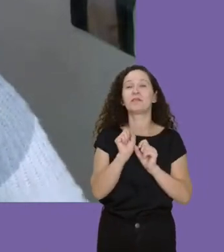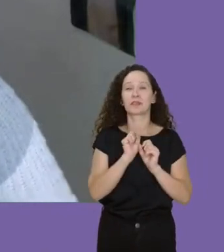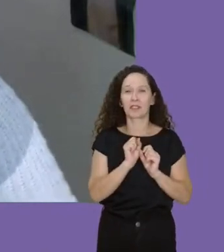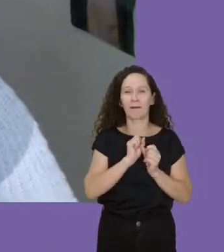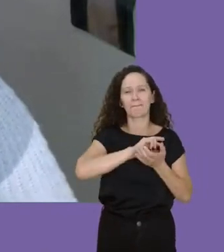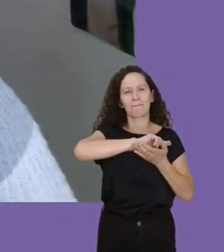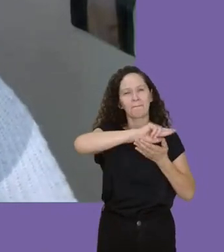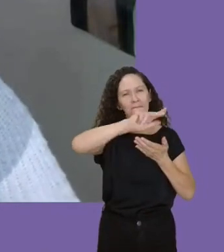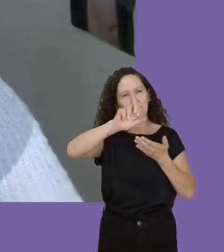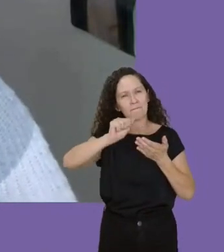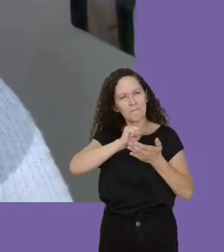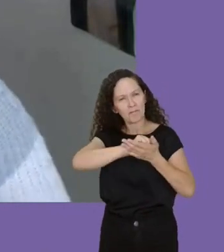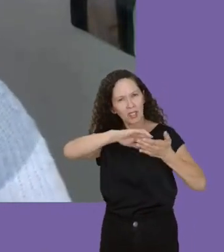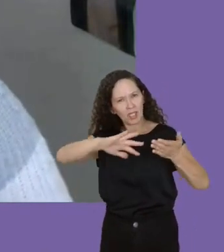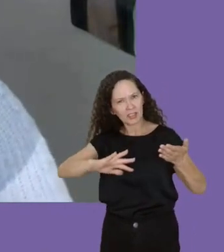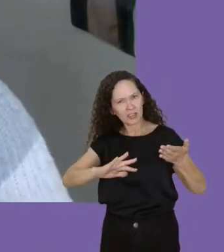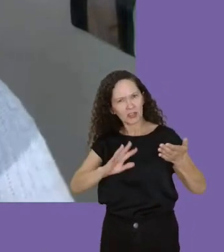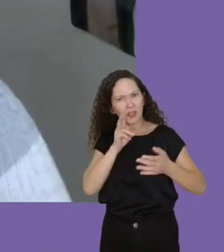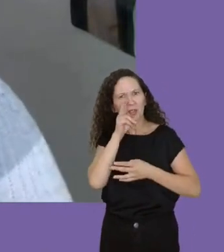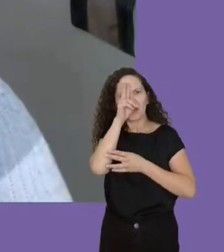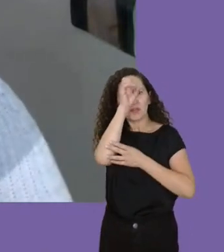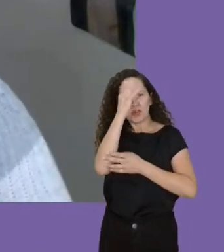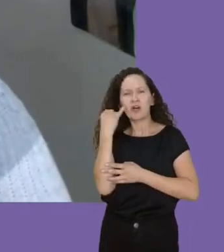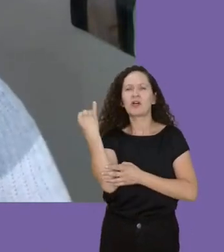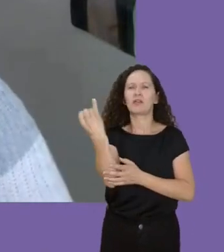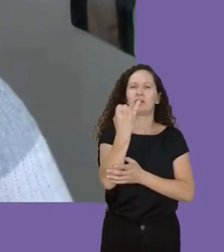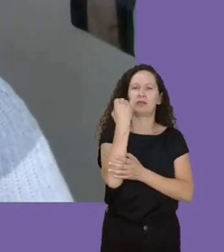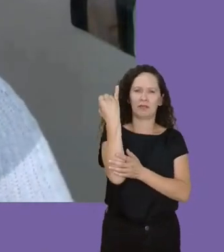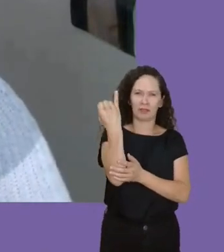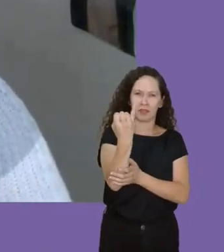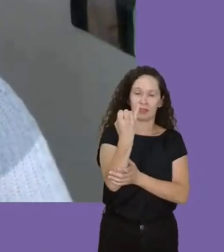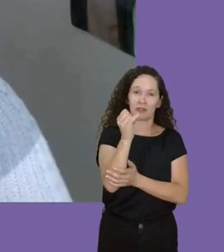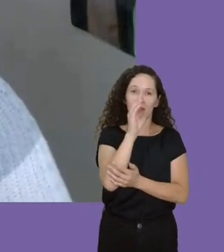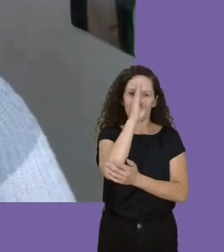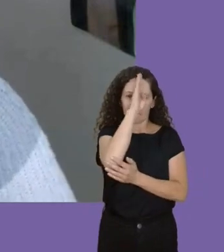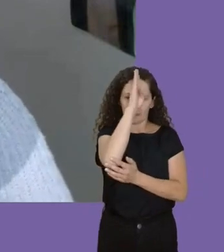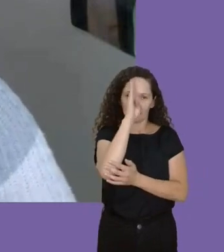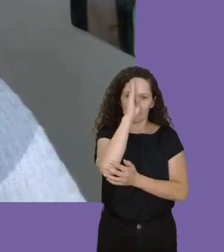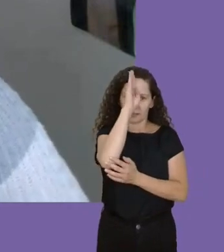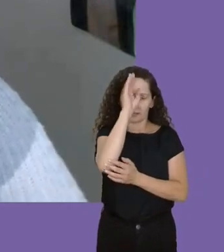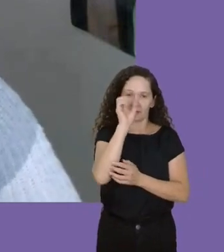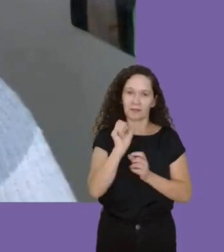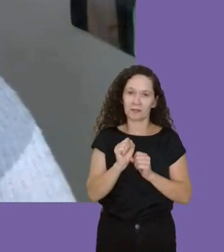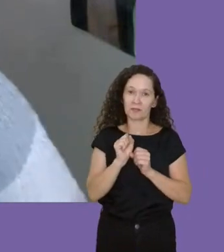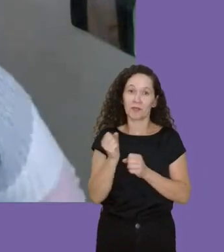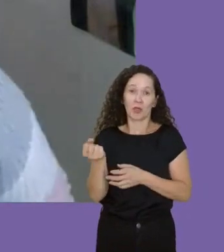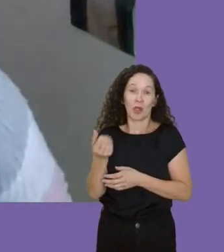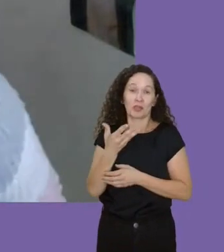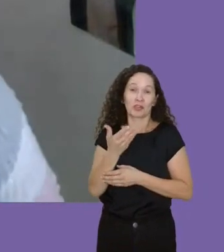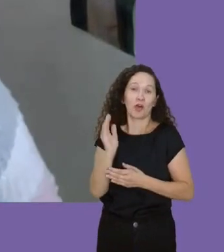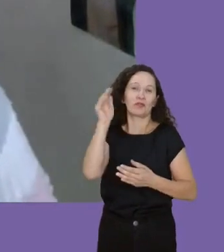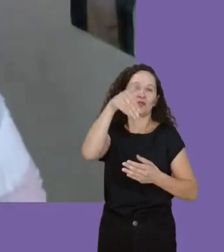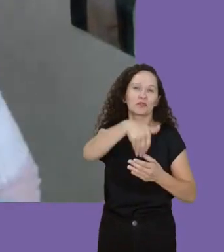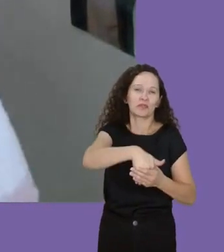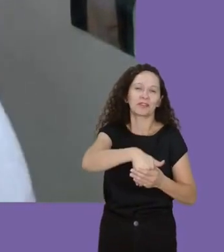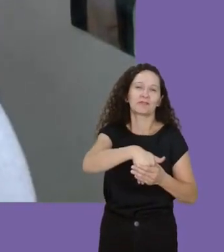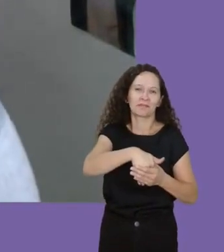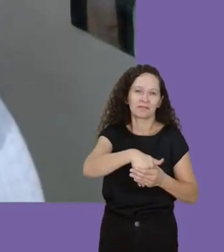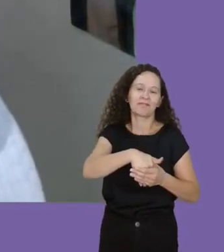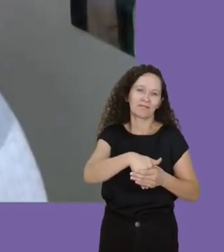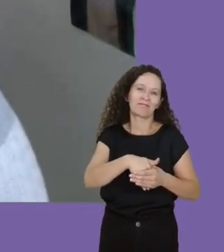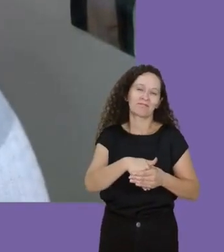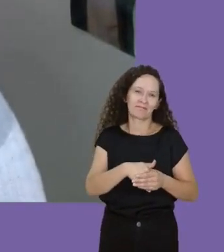uma ação muito contundente, especialmente a esses novos mandatos, como é o meu caso,